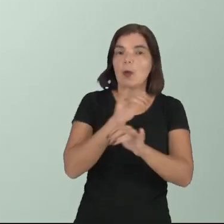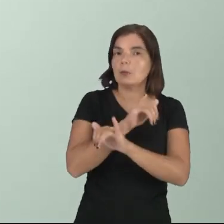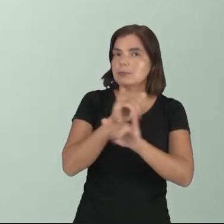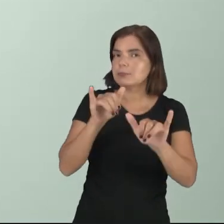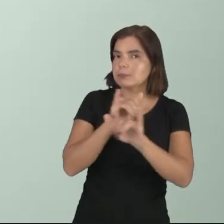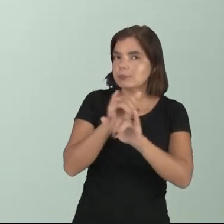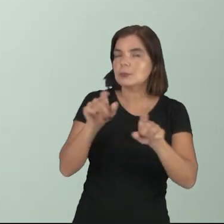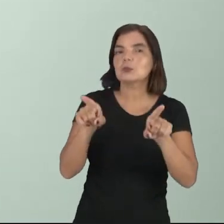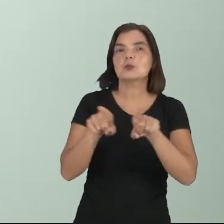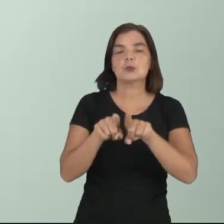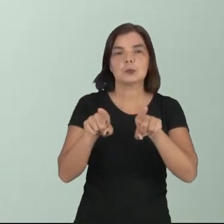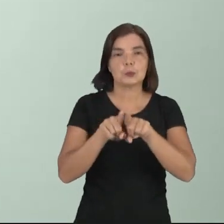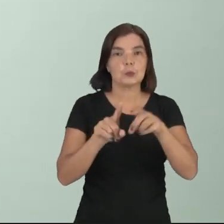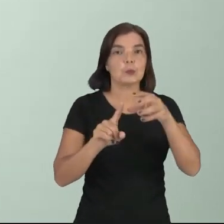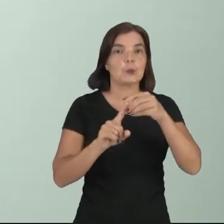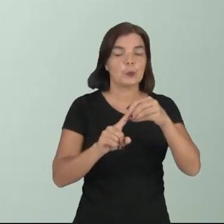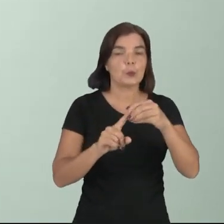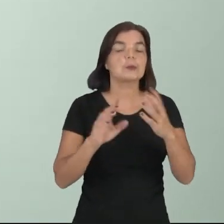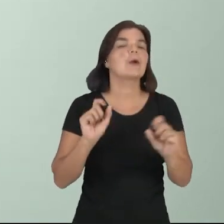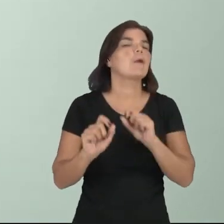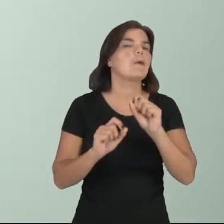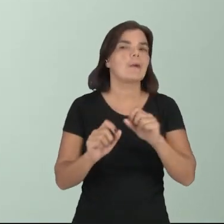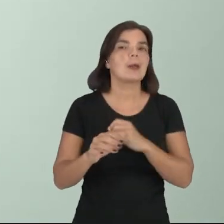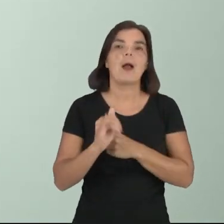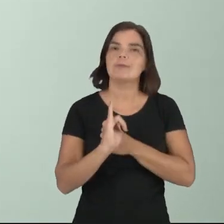uma notícia, cuja intenção